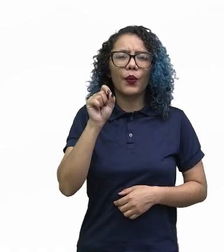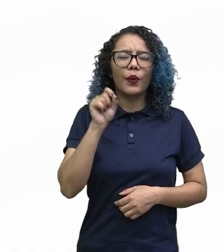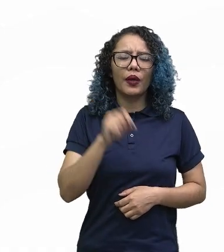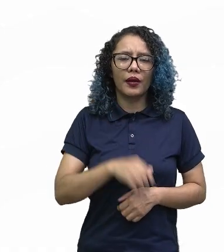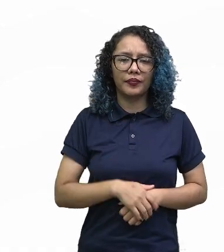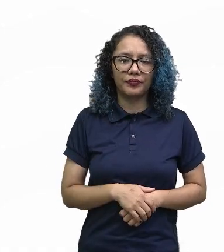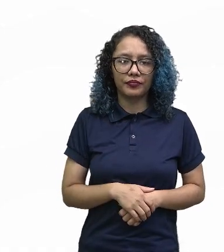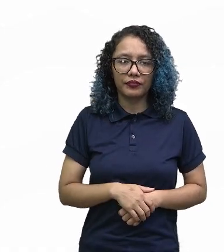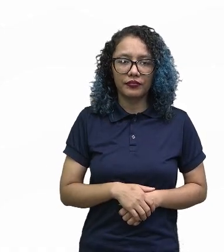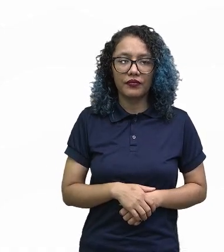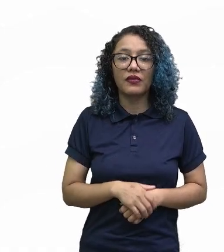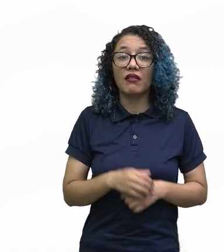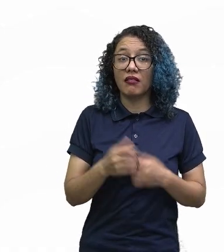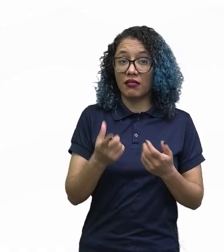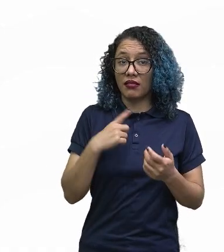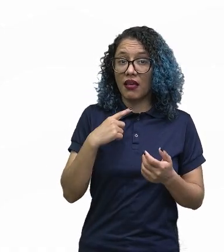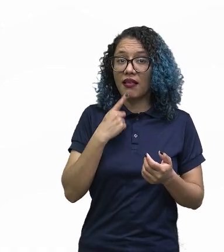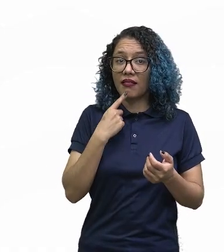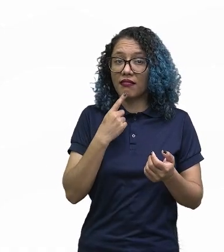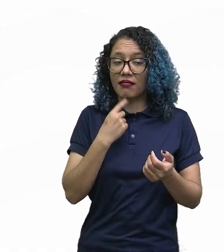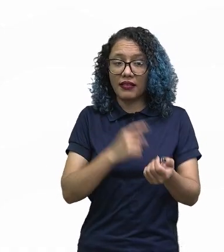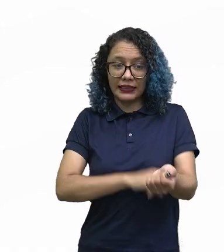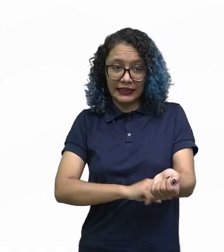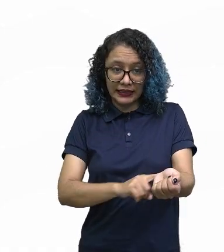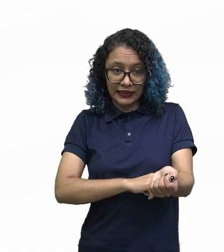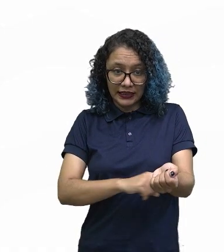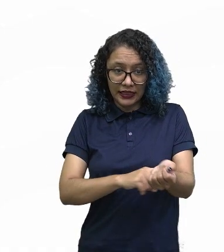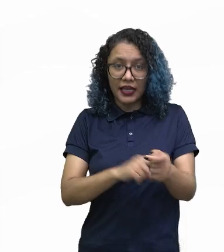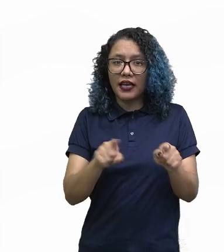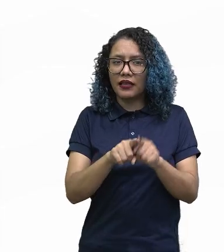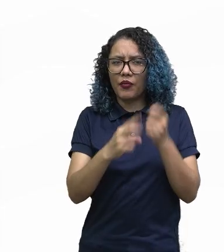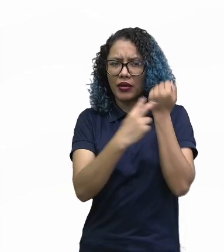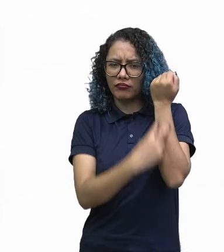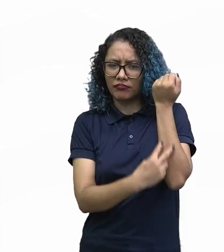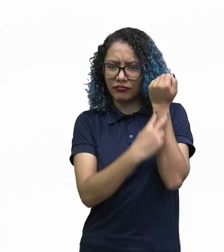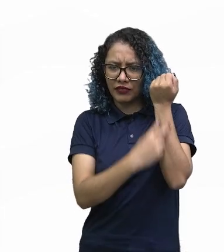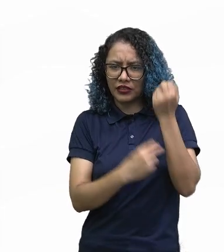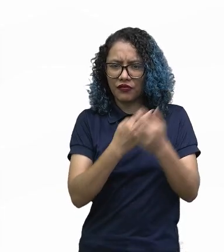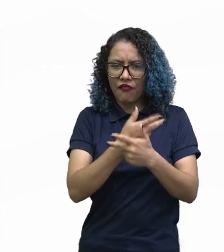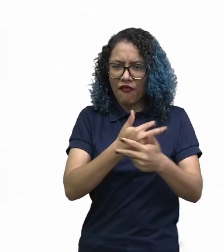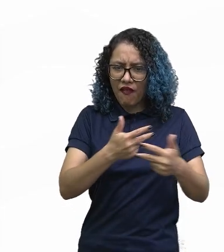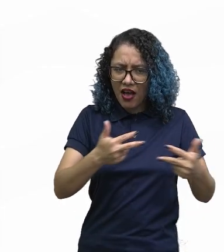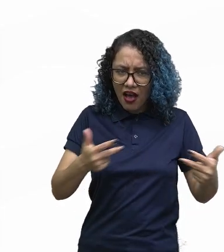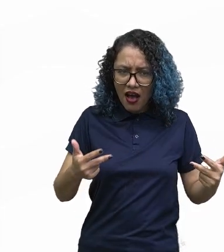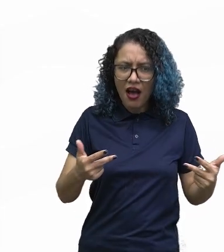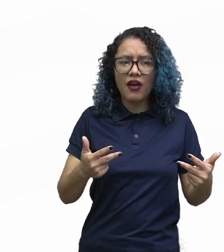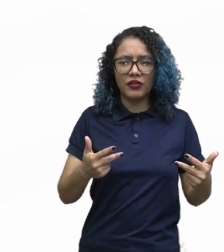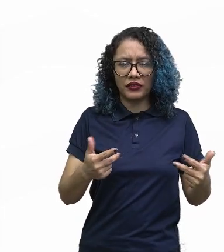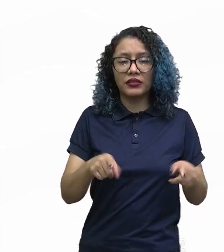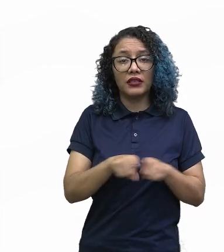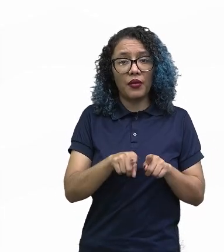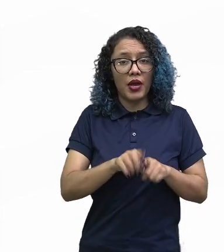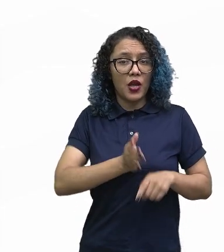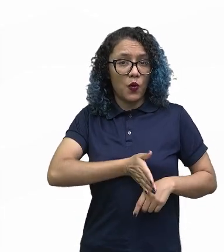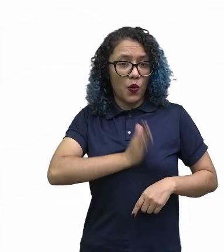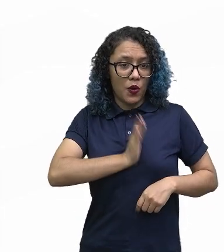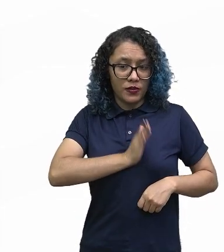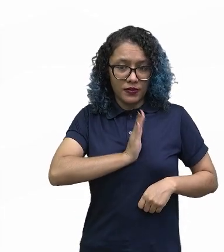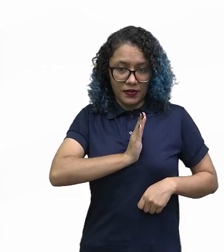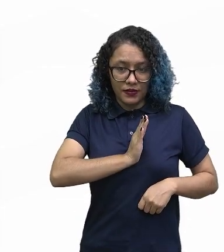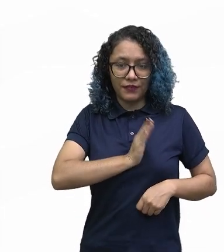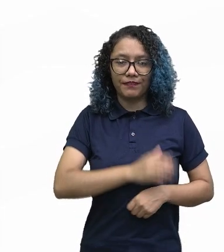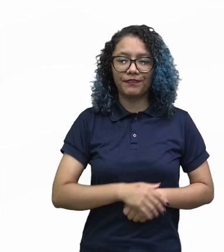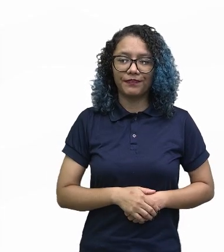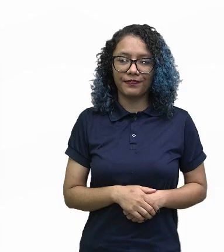cardiovascular, ele é formado pelo sangue, por uma rede de vasos sanguíneos de diversos calibres e pelo coração.